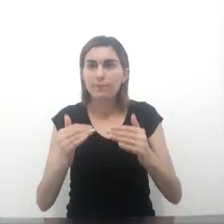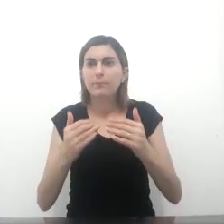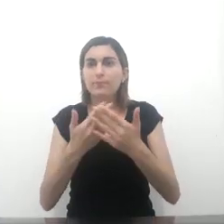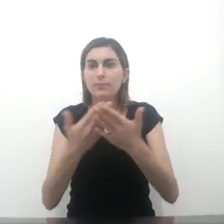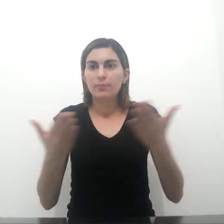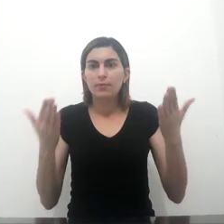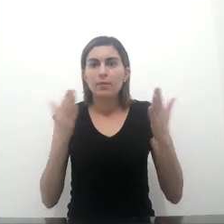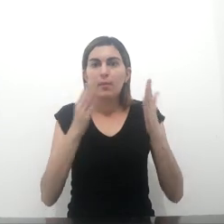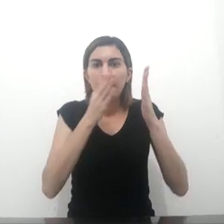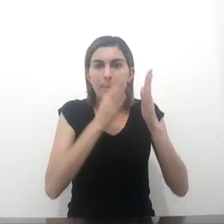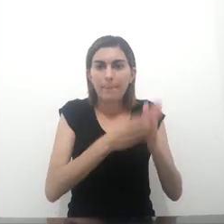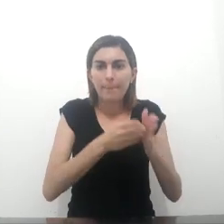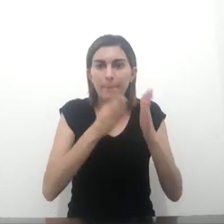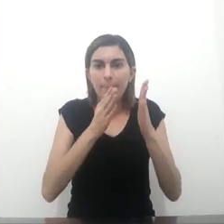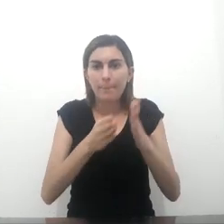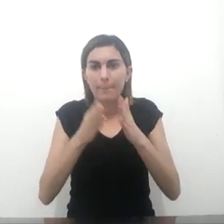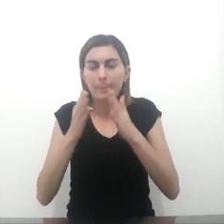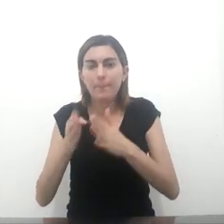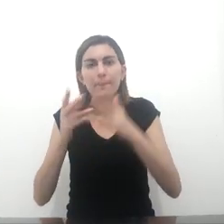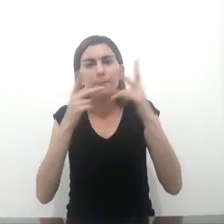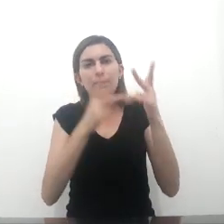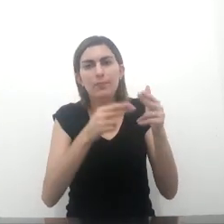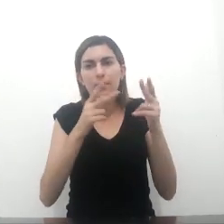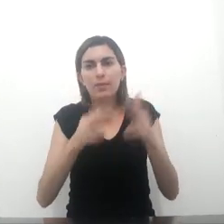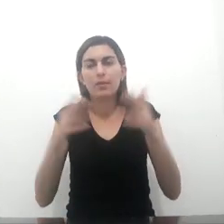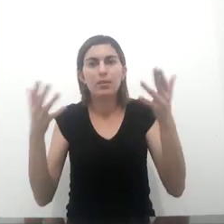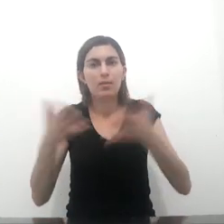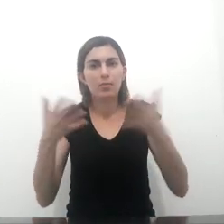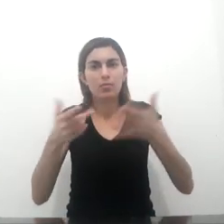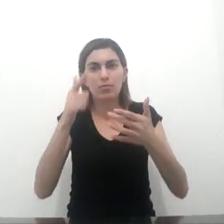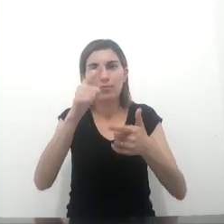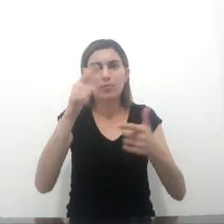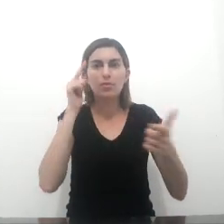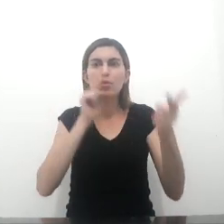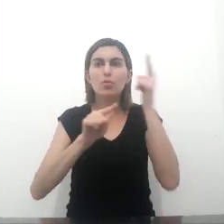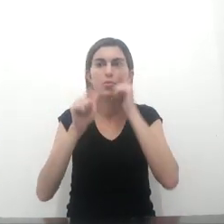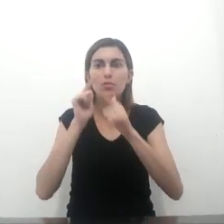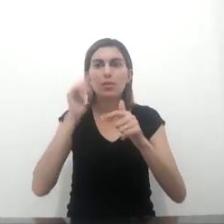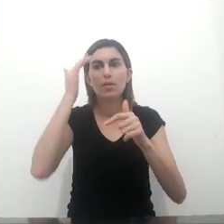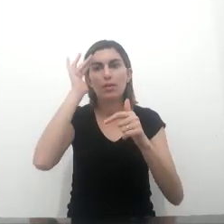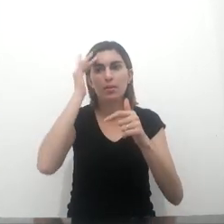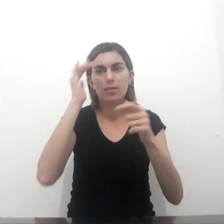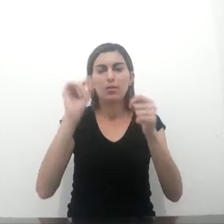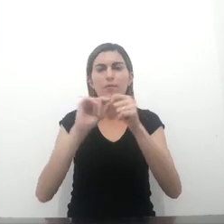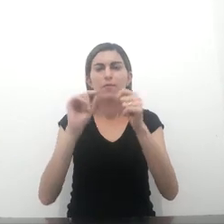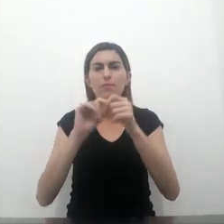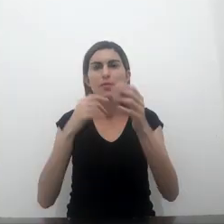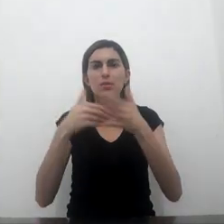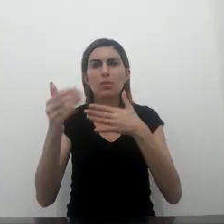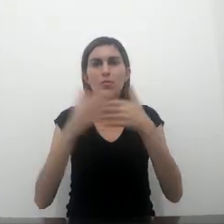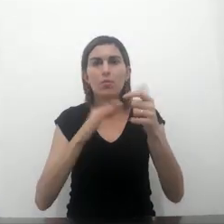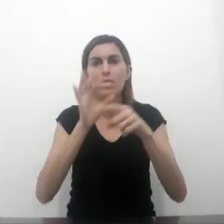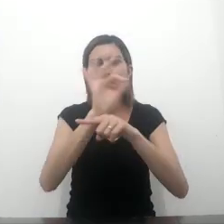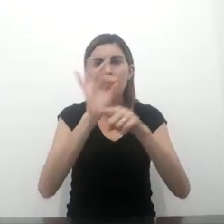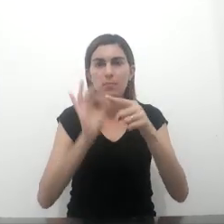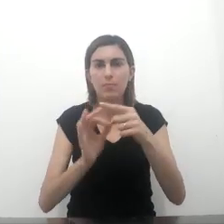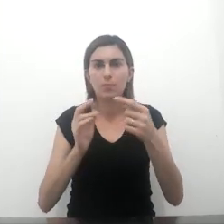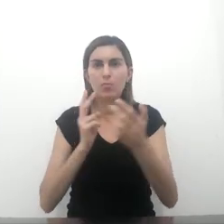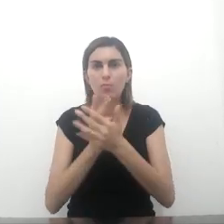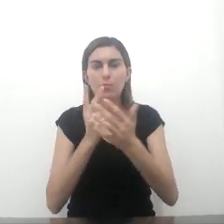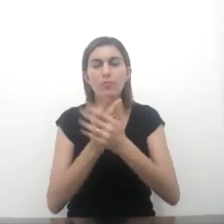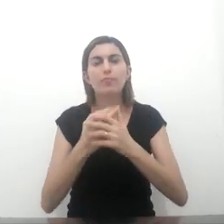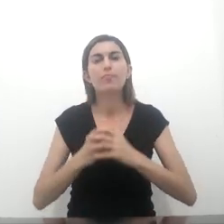que é passo a passo desse mesmo jeito. E agora você consegue entender e fazer qualquer porcentagem.